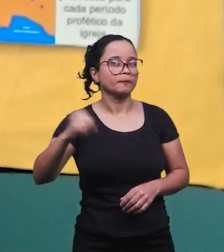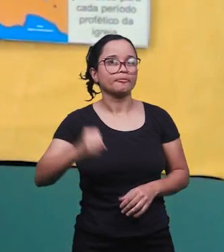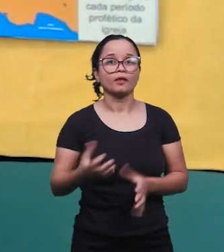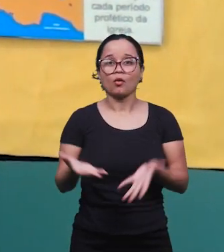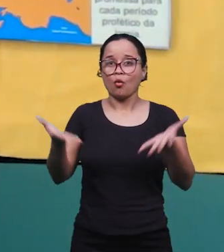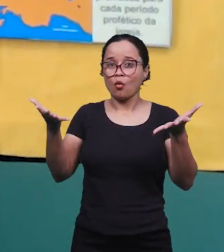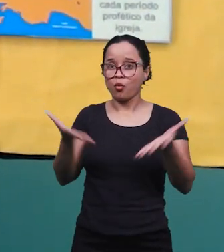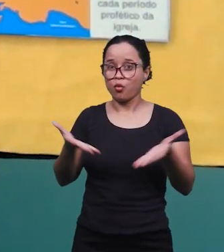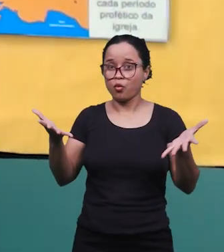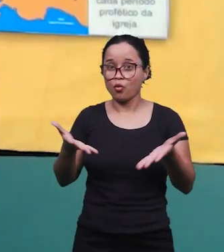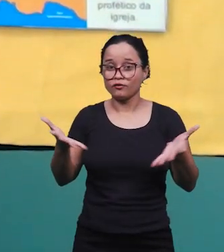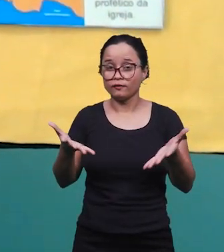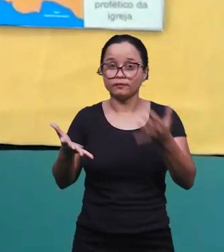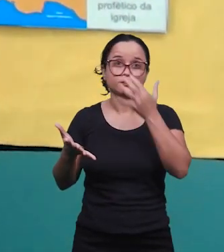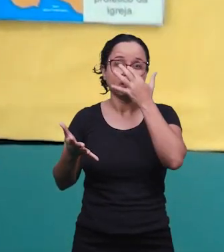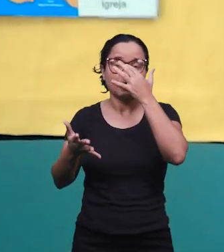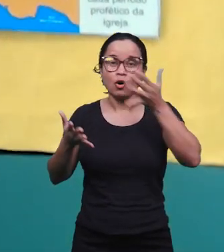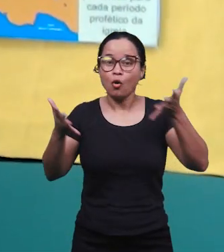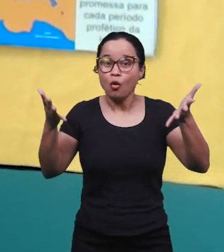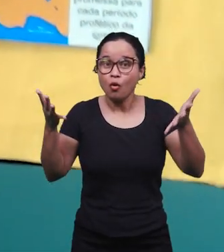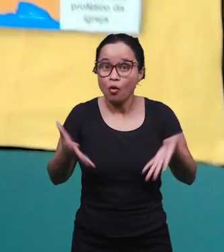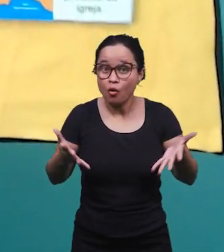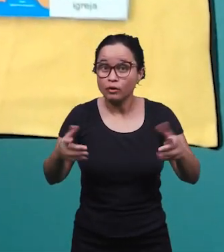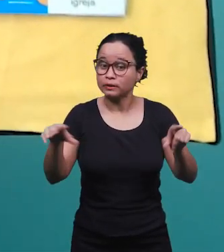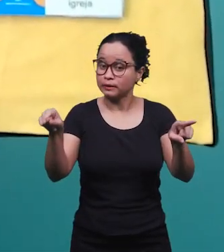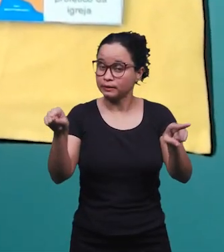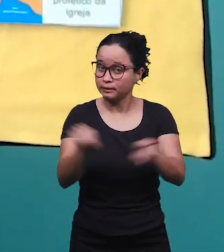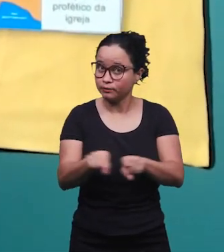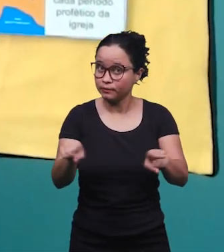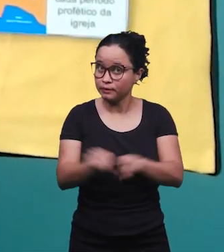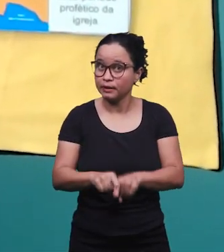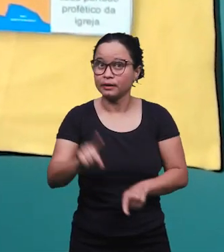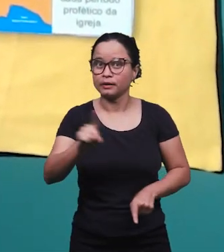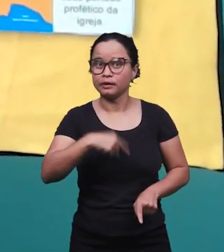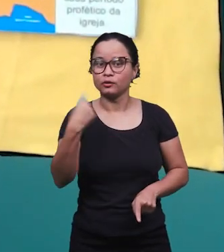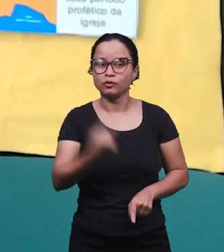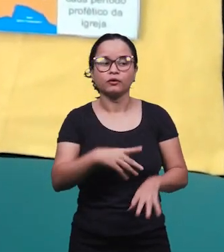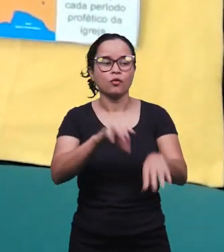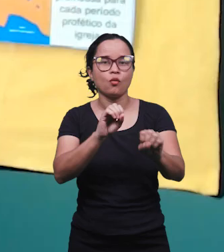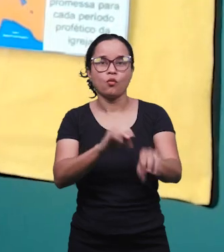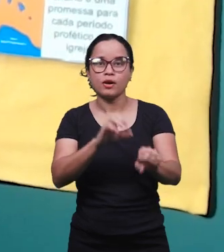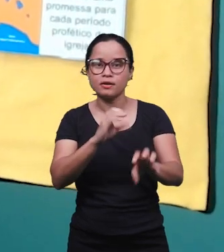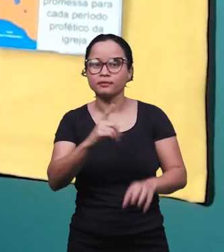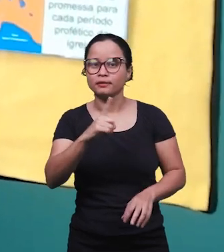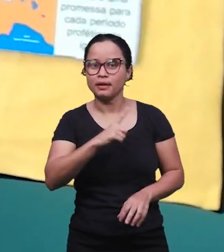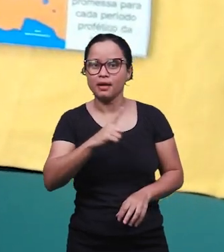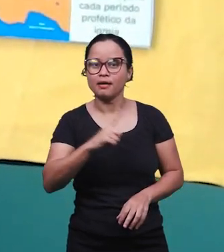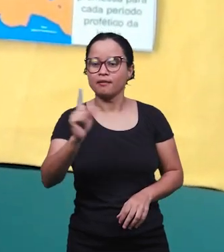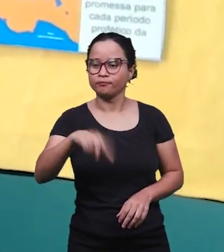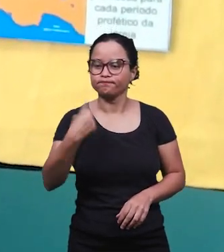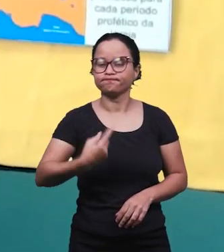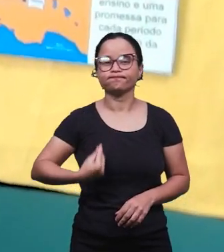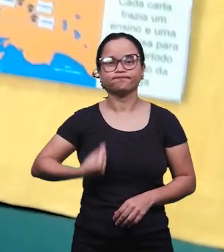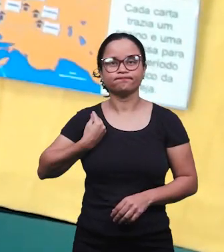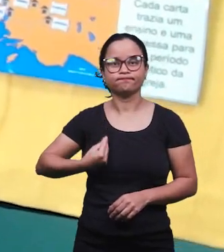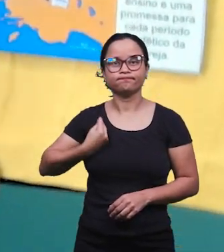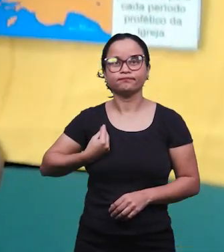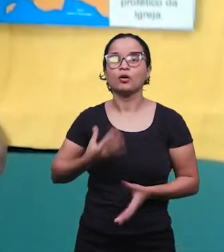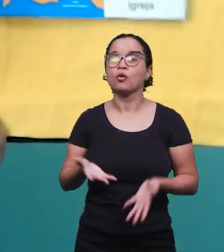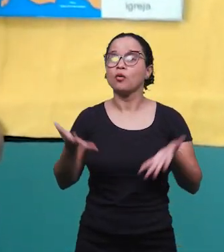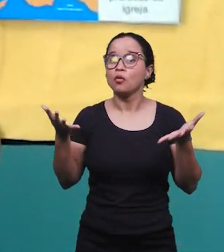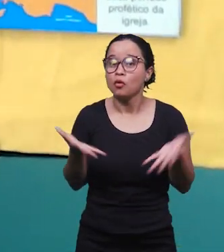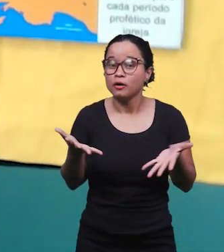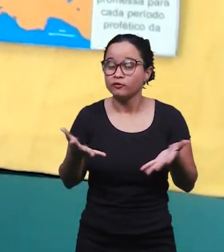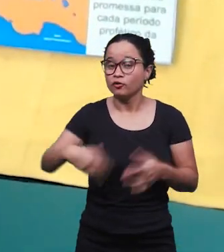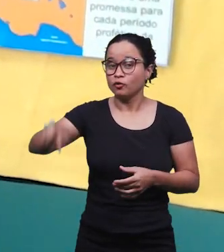vidas. Hoje, isso mesmo, hoje também nós temos um ensino para as nossas